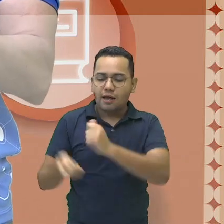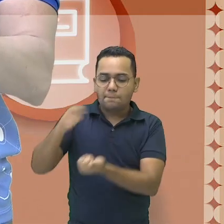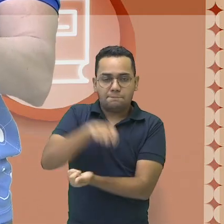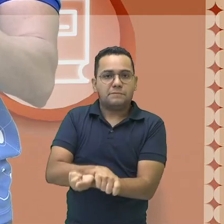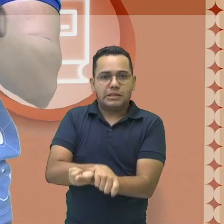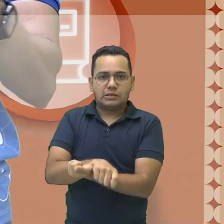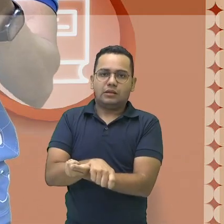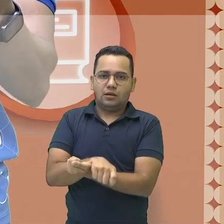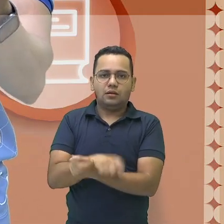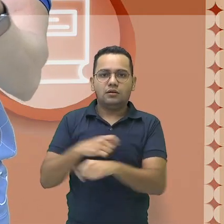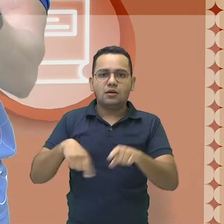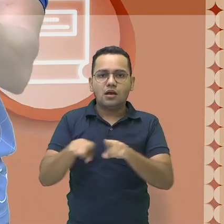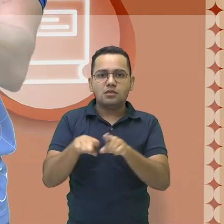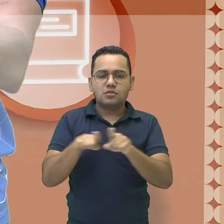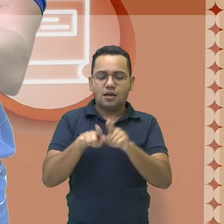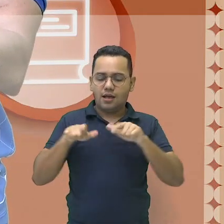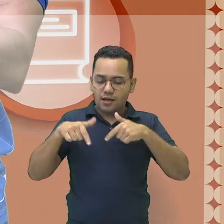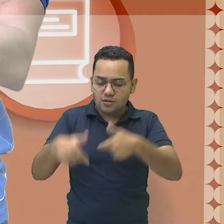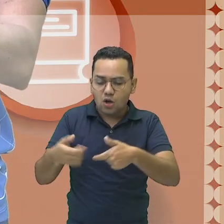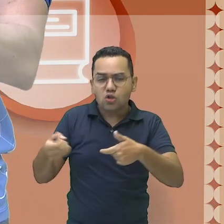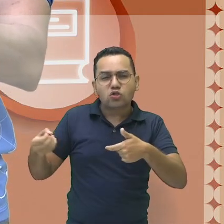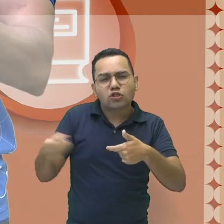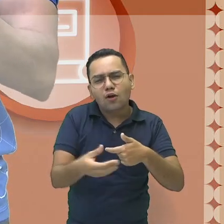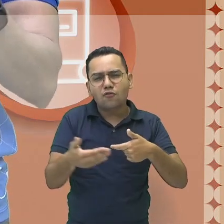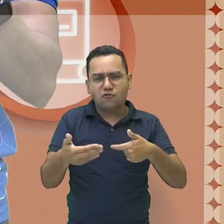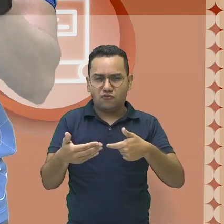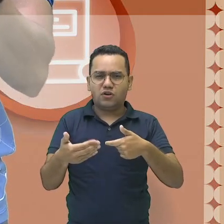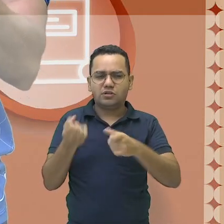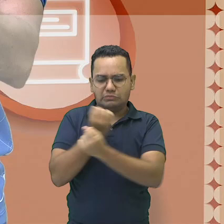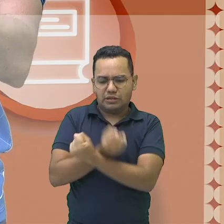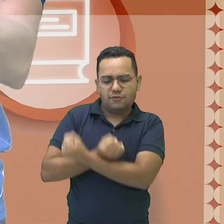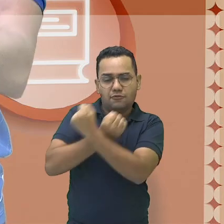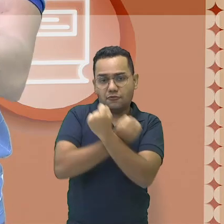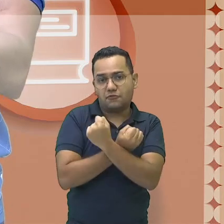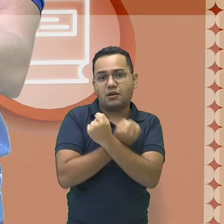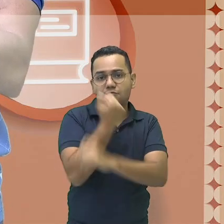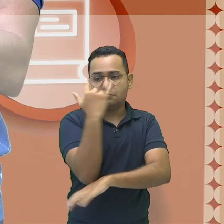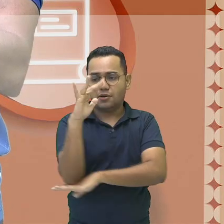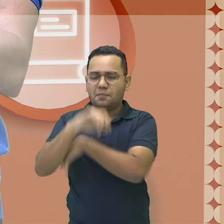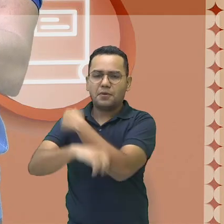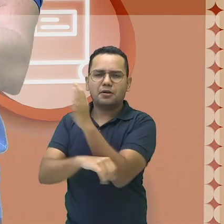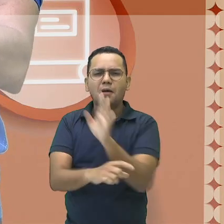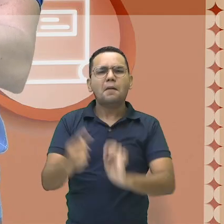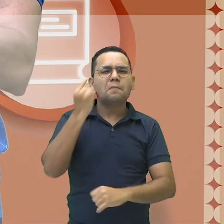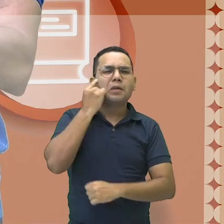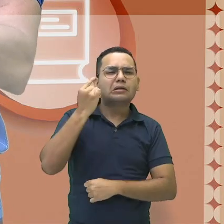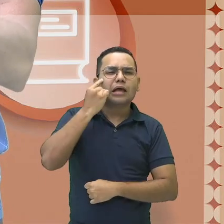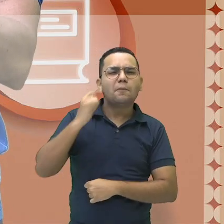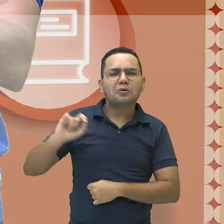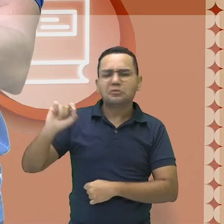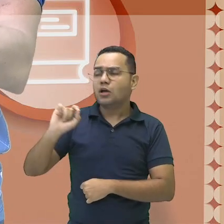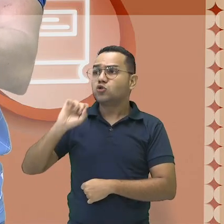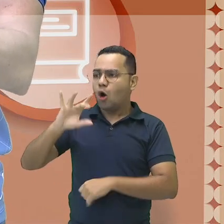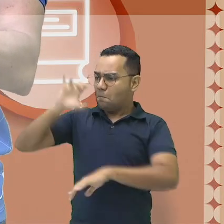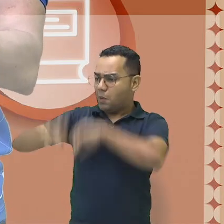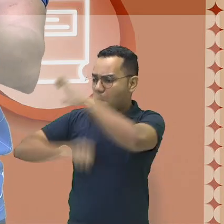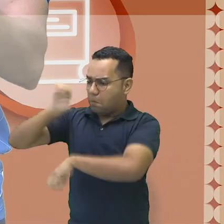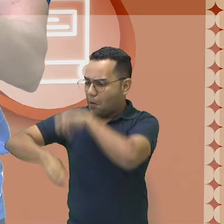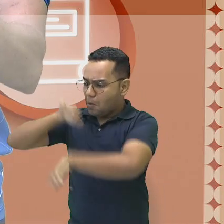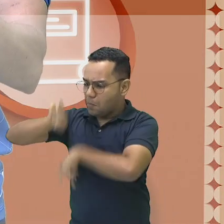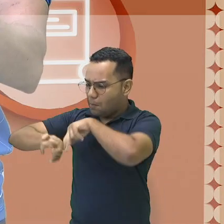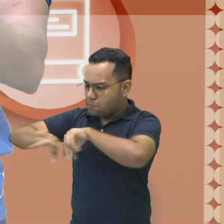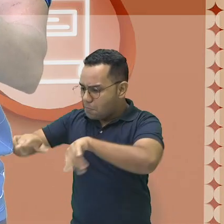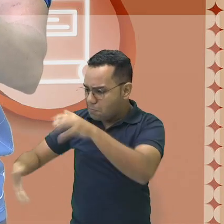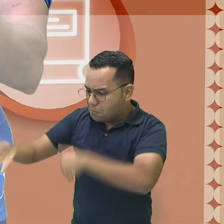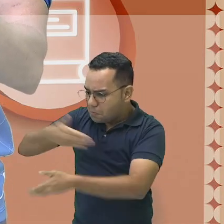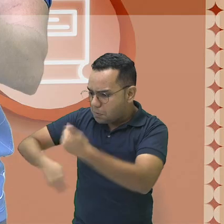a relação que a gente tem com a natureza. Então, mudar essa forma predatória como a gente interage com a natureza. E